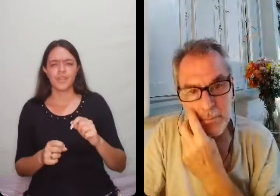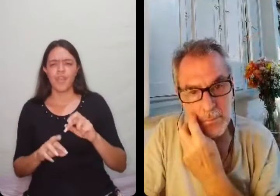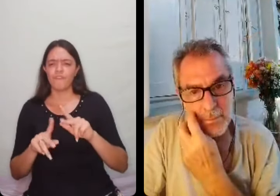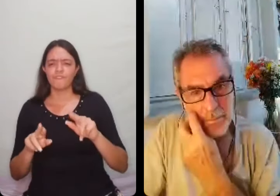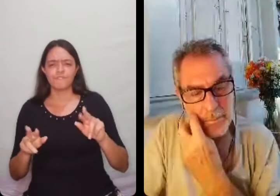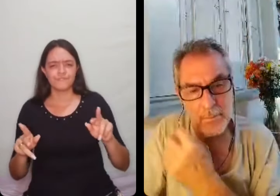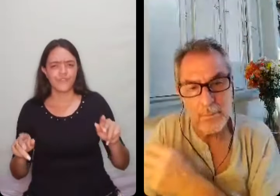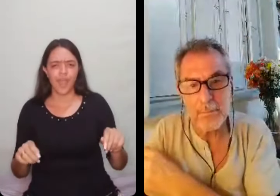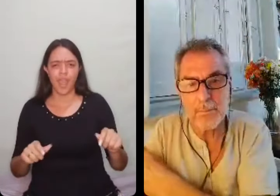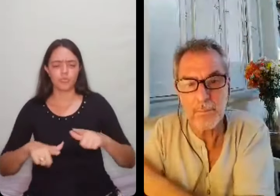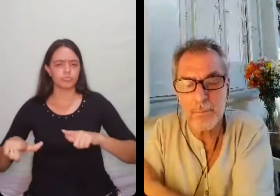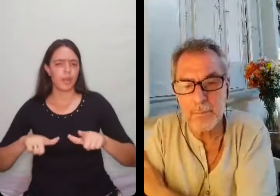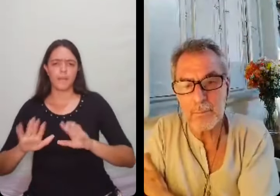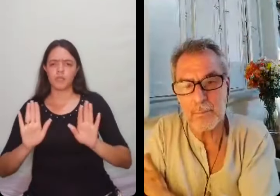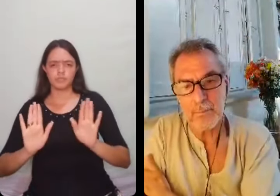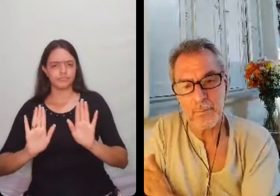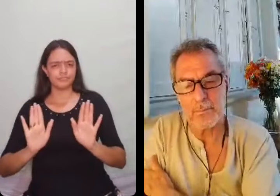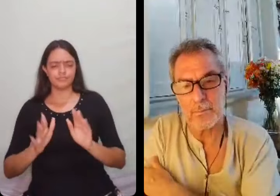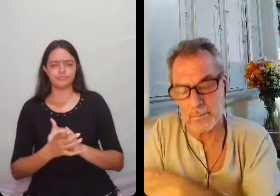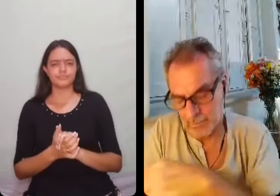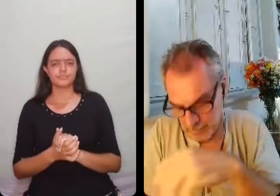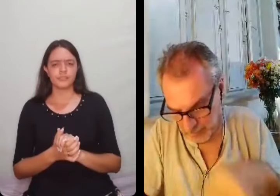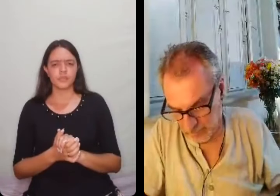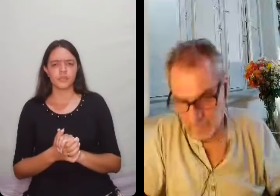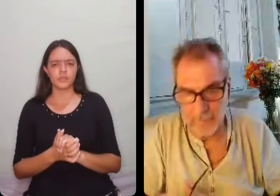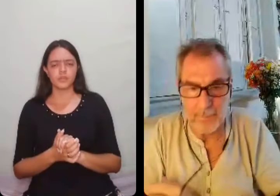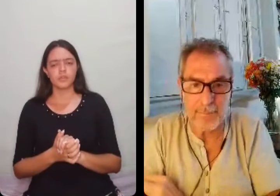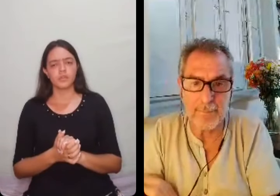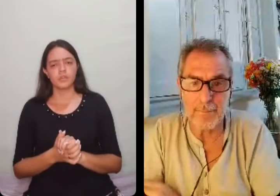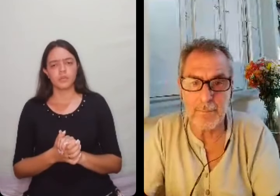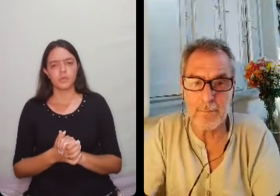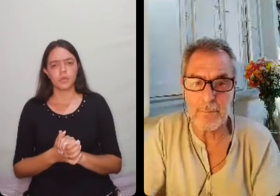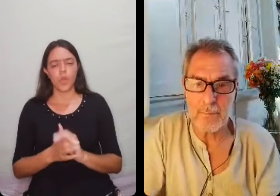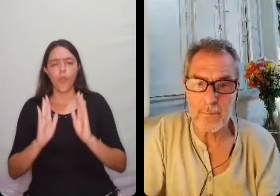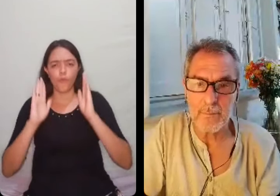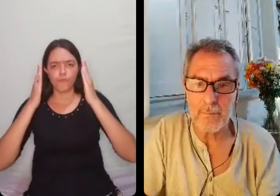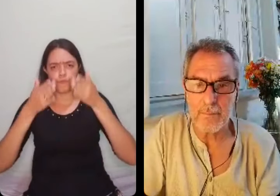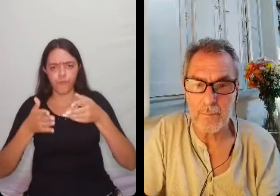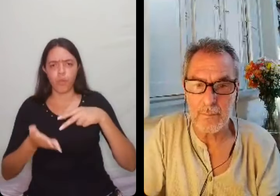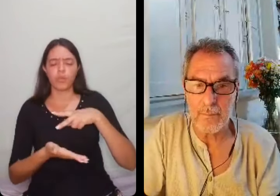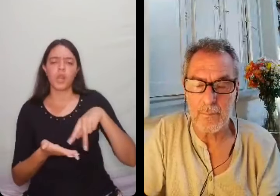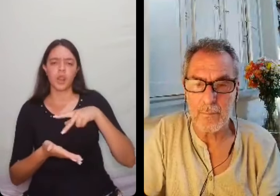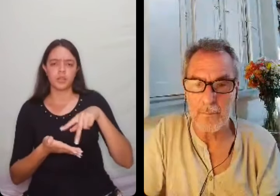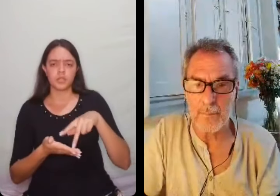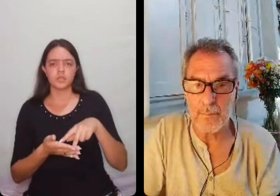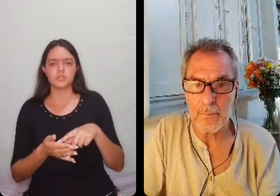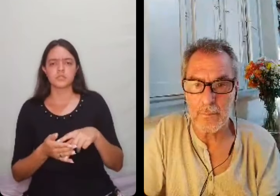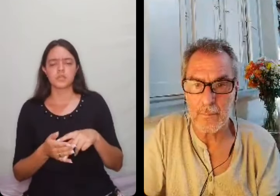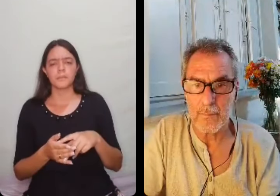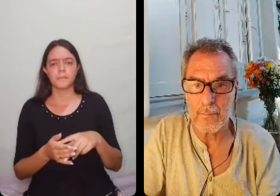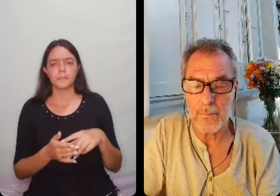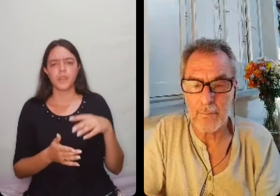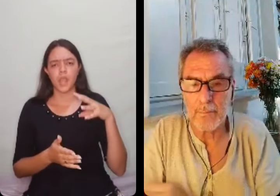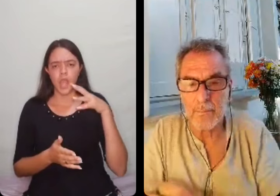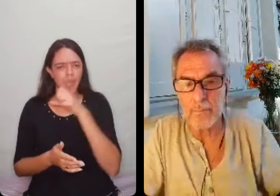né? Pra ficar nessa característica de tempo corrido de um trabalho de 50 minutos.